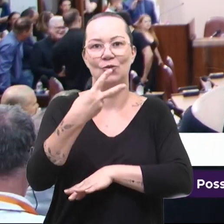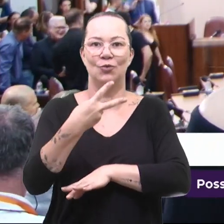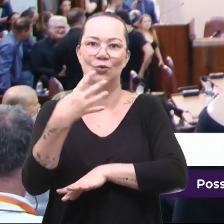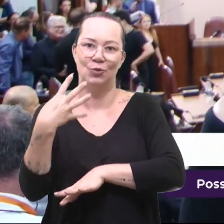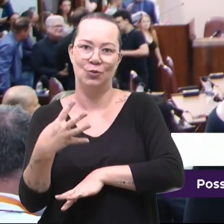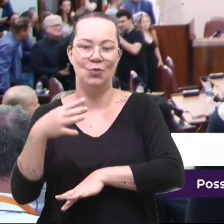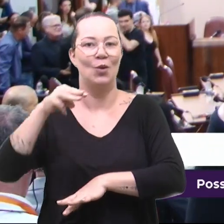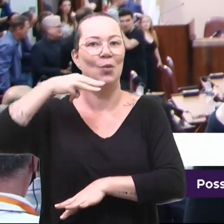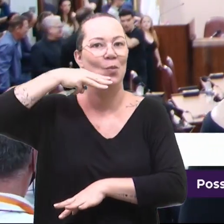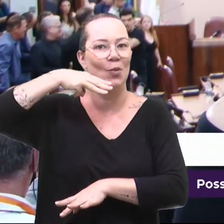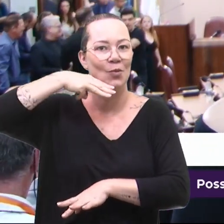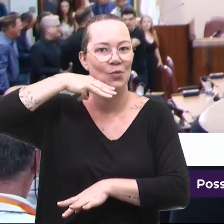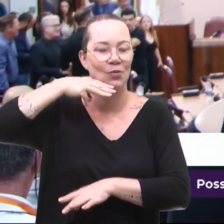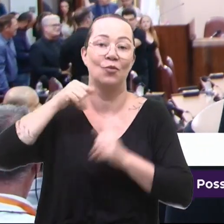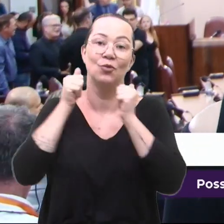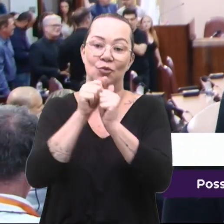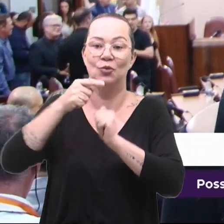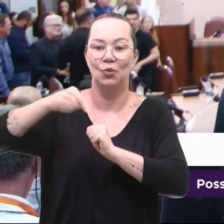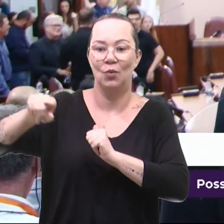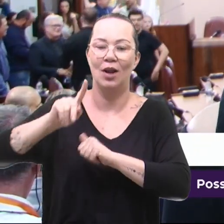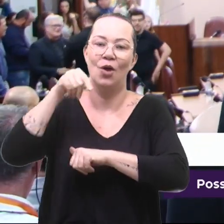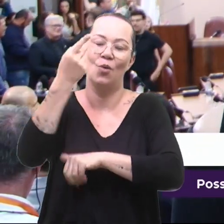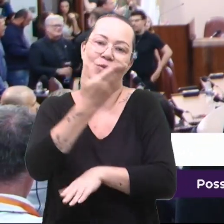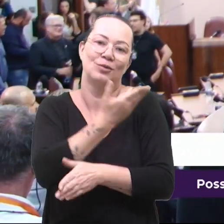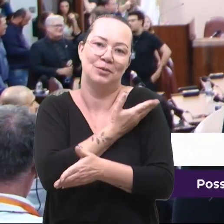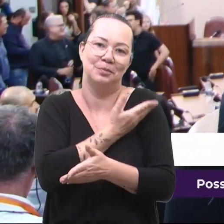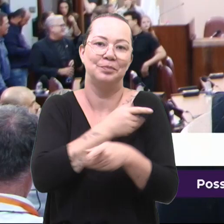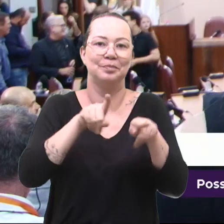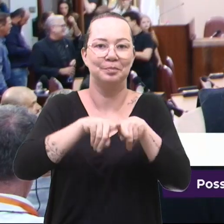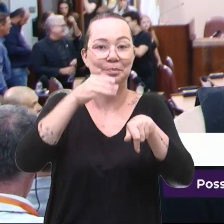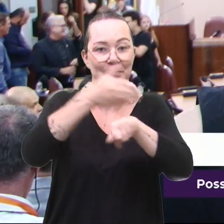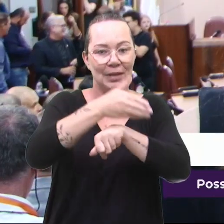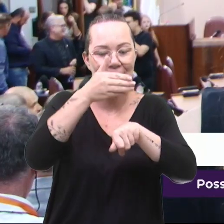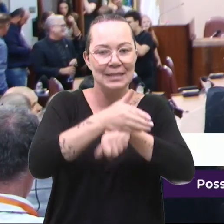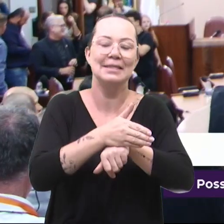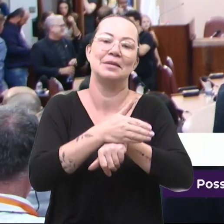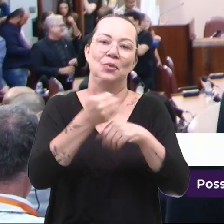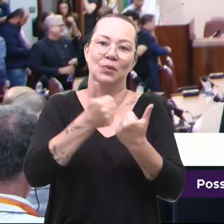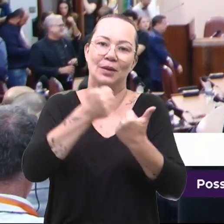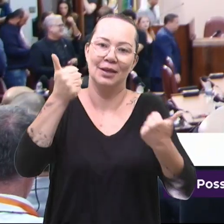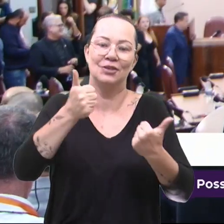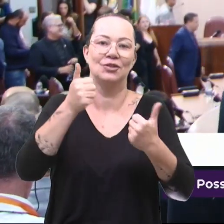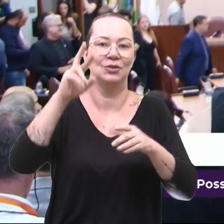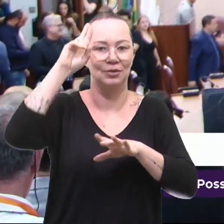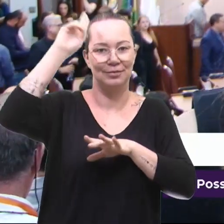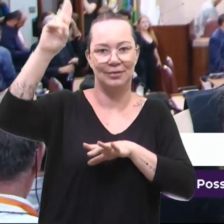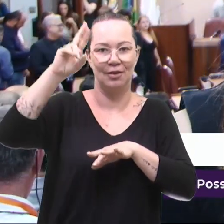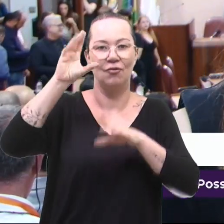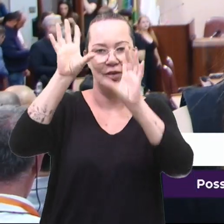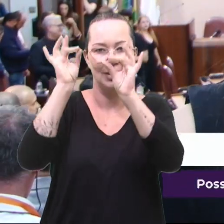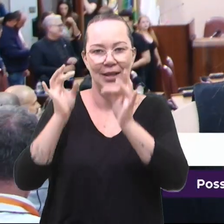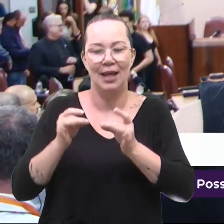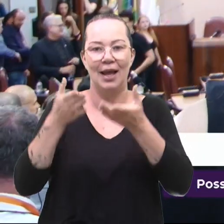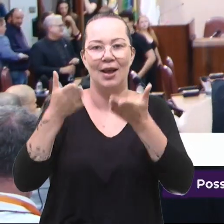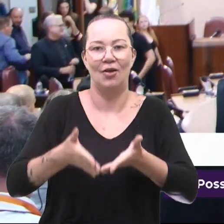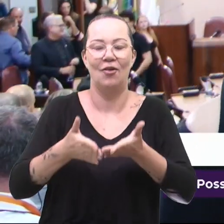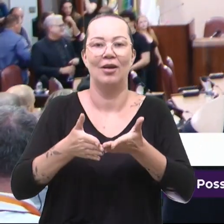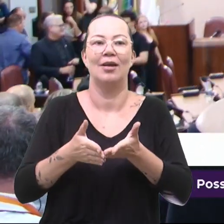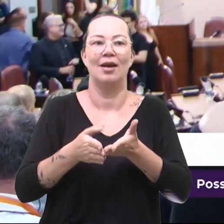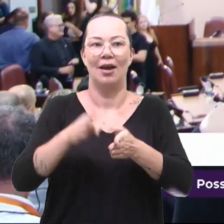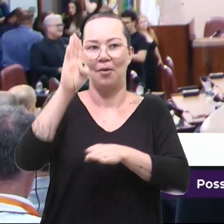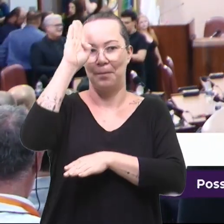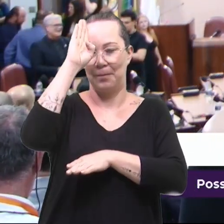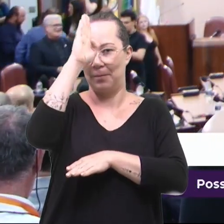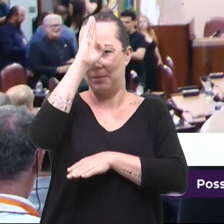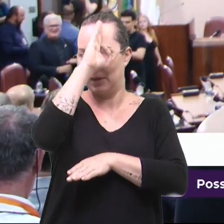Santos. Junto com ela, outros colegas que compõem a mesa. E aí a gente vai detalhar aqui para vocês. Adriano Bressan, do PRD,